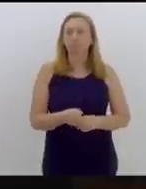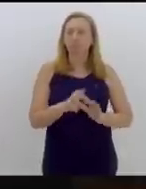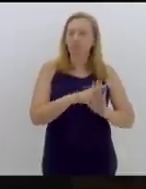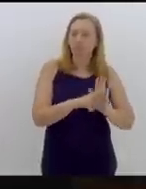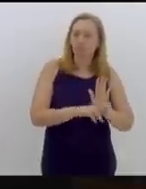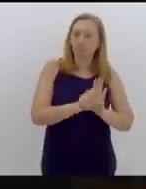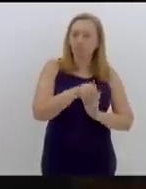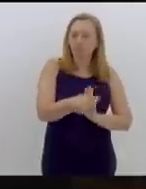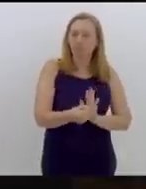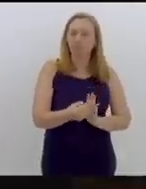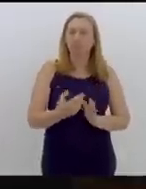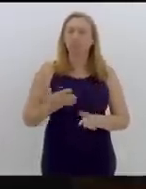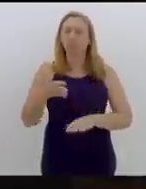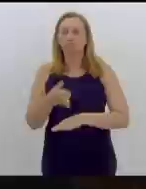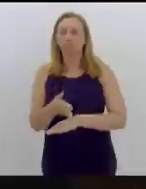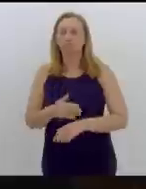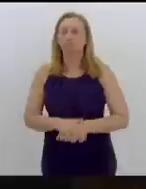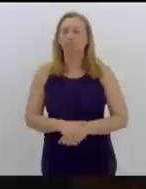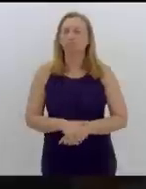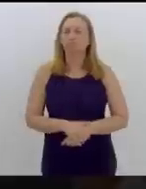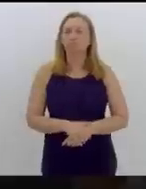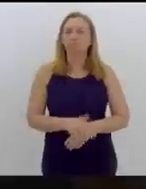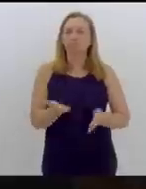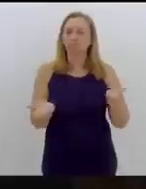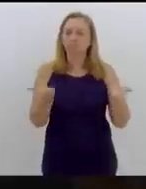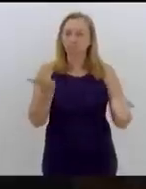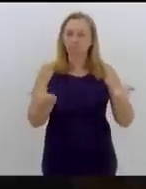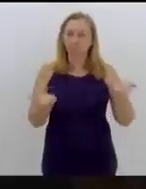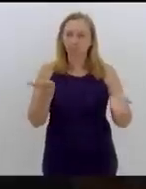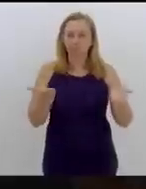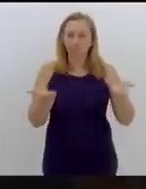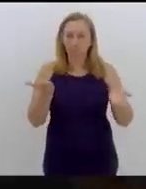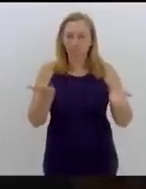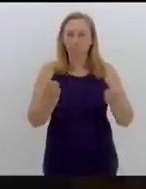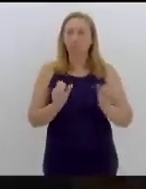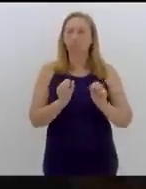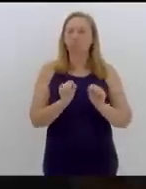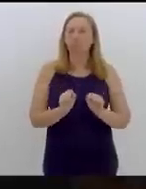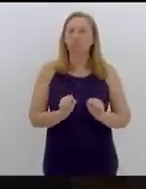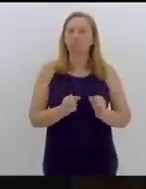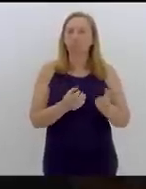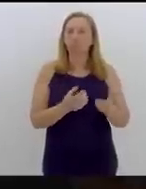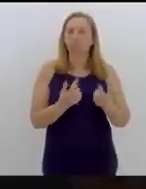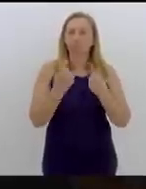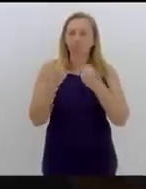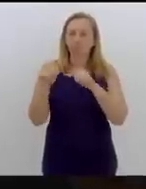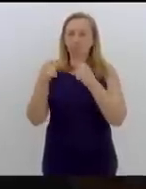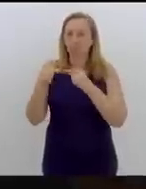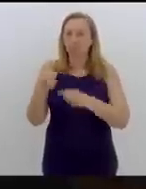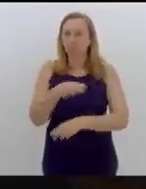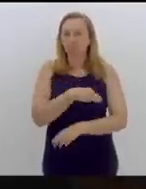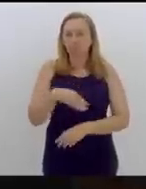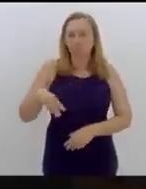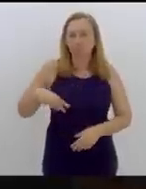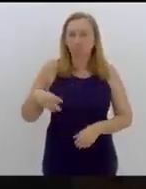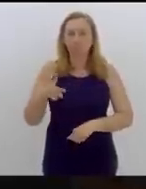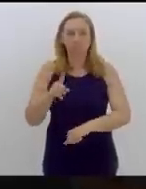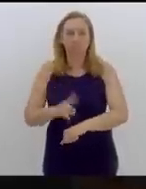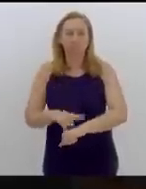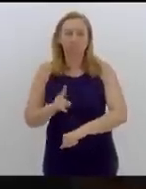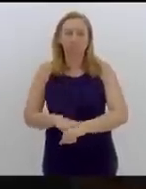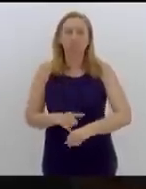chegamos Inclusive a fazer um equilíbrio com que pretendia as críticas que o ministério público fazia naquele momento